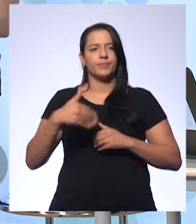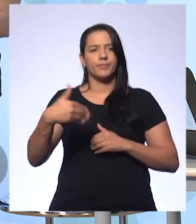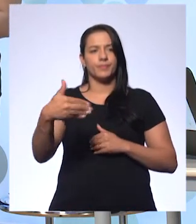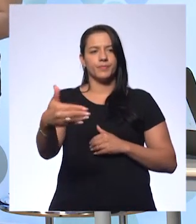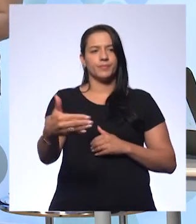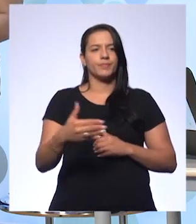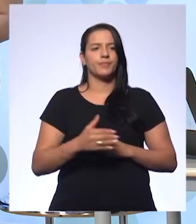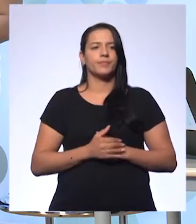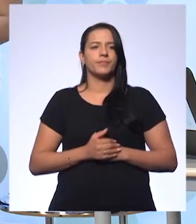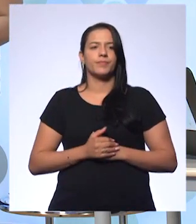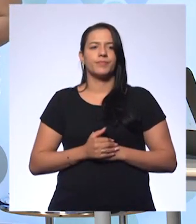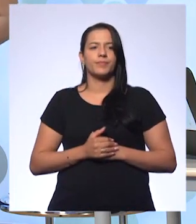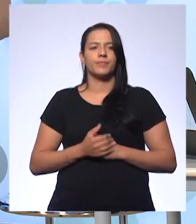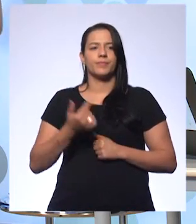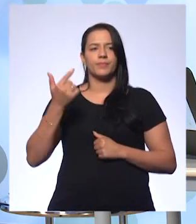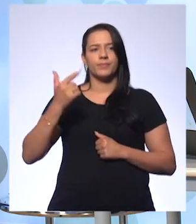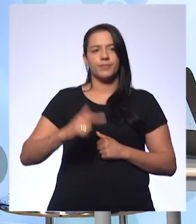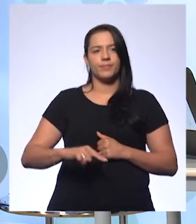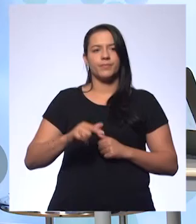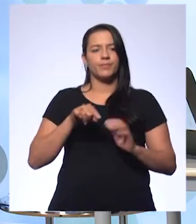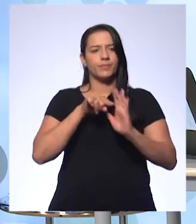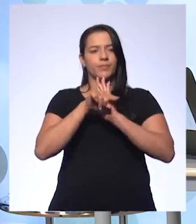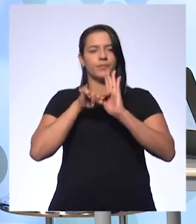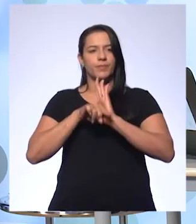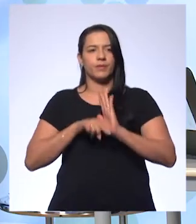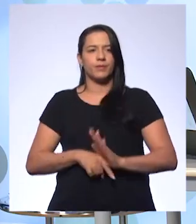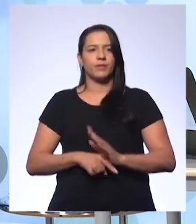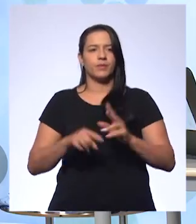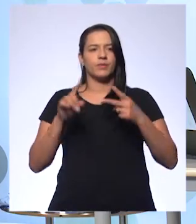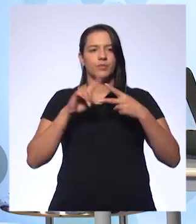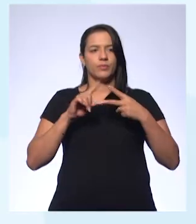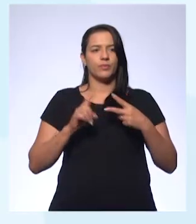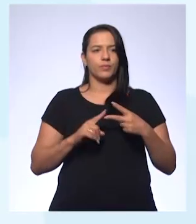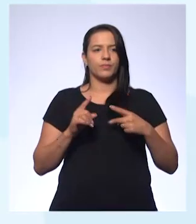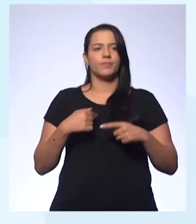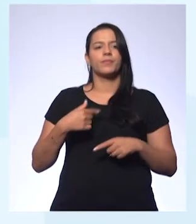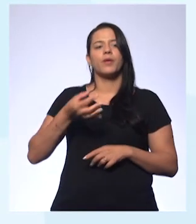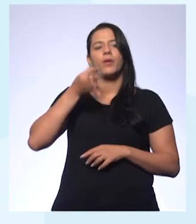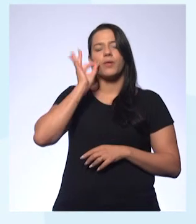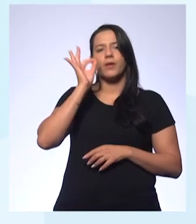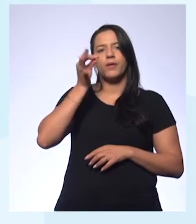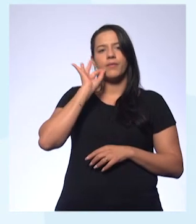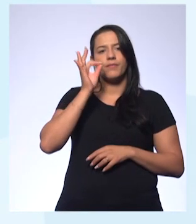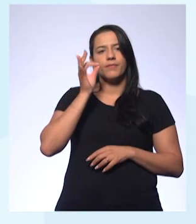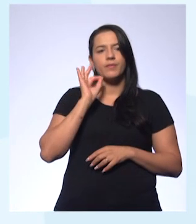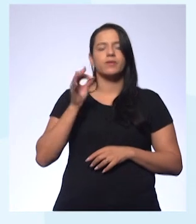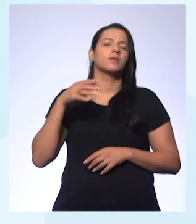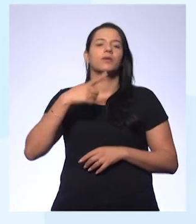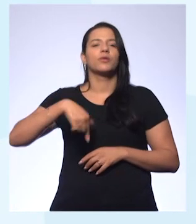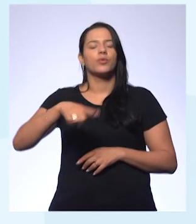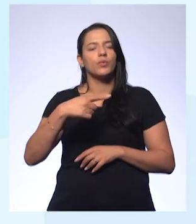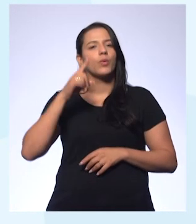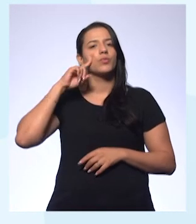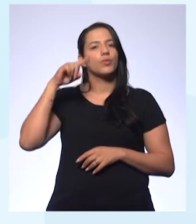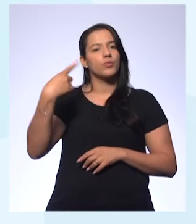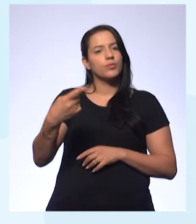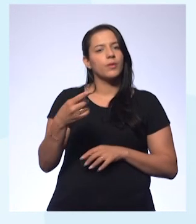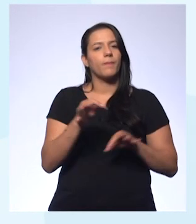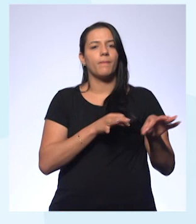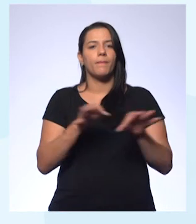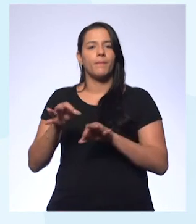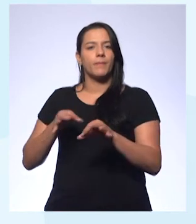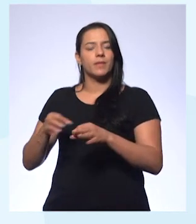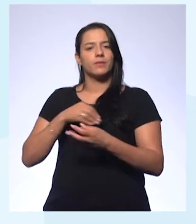aqui. Aqui eu tenho analisando 2. Ele fala assim, o cafezinho nosso de cada dia é preparado a partir